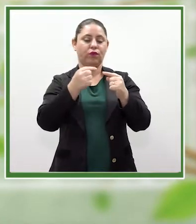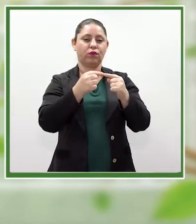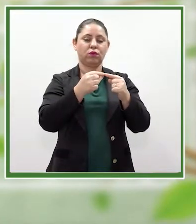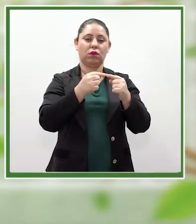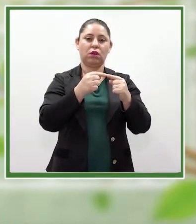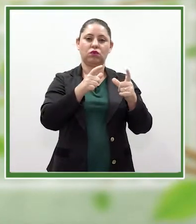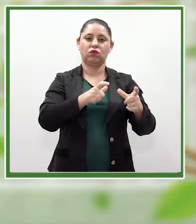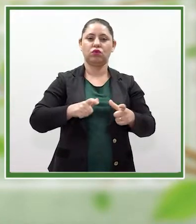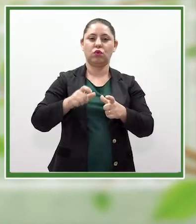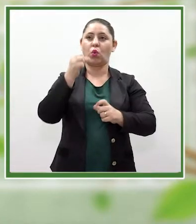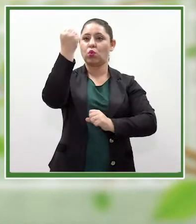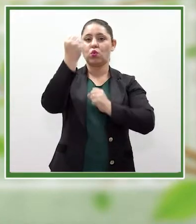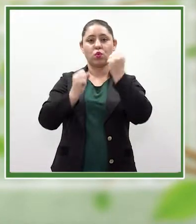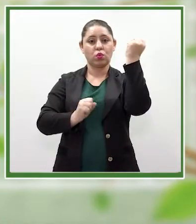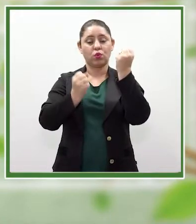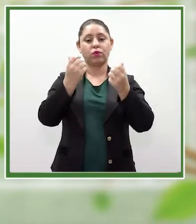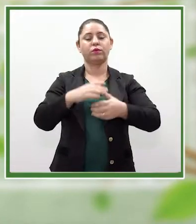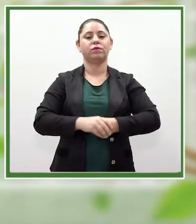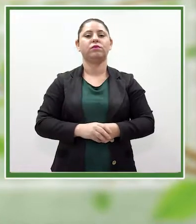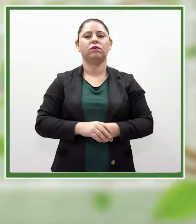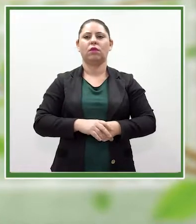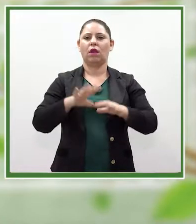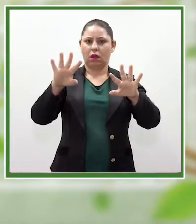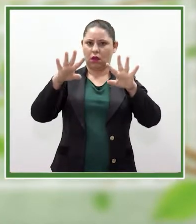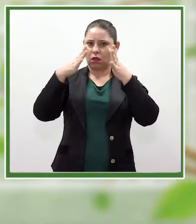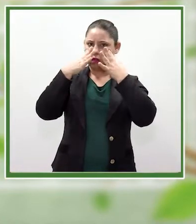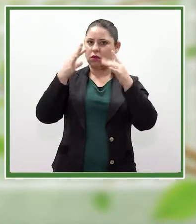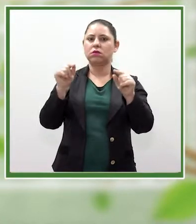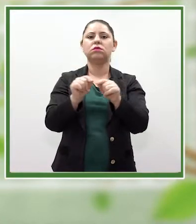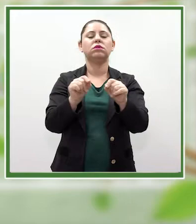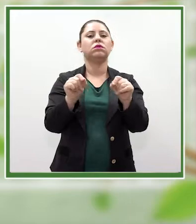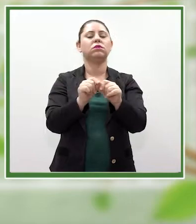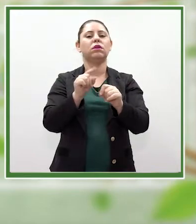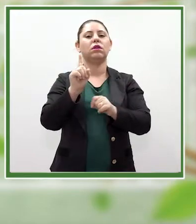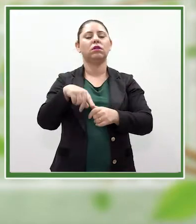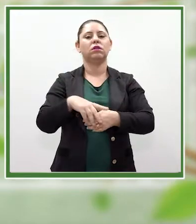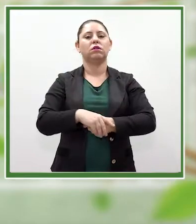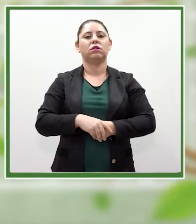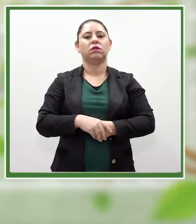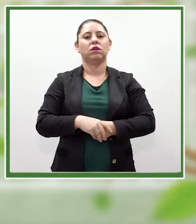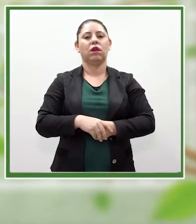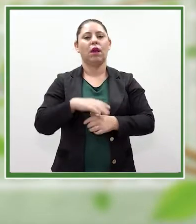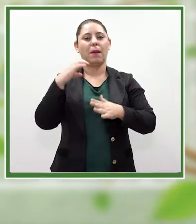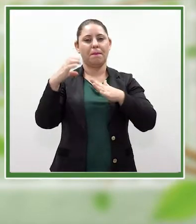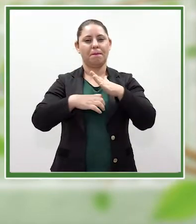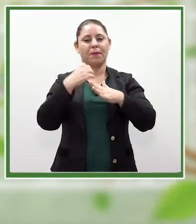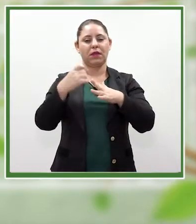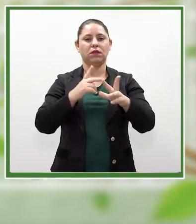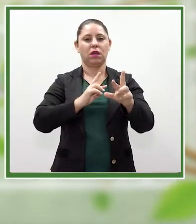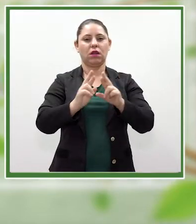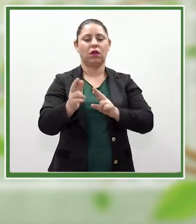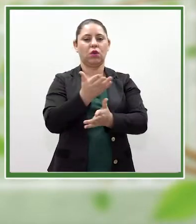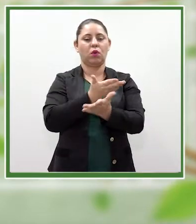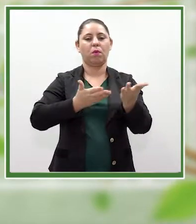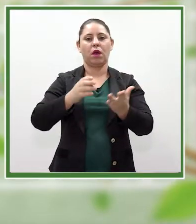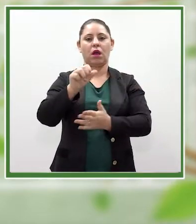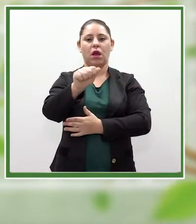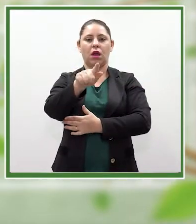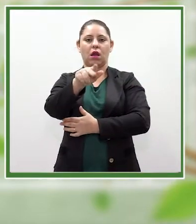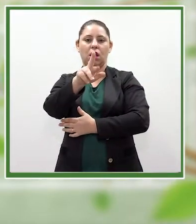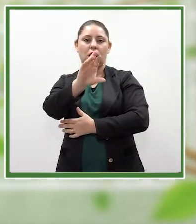é dessas empresas que são voltadas ao setor da indústria. Para chamar atenção